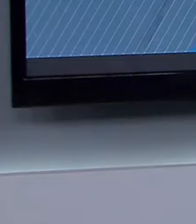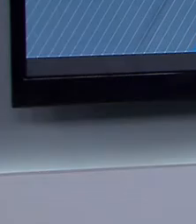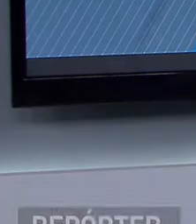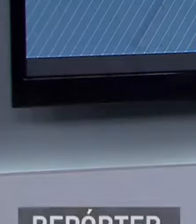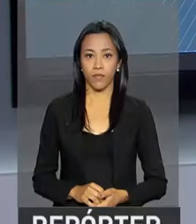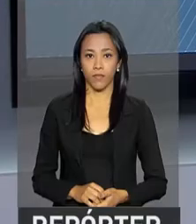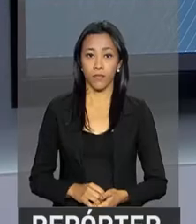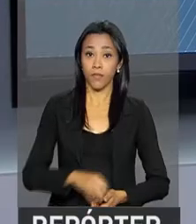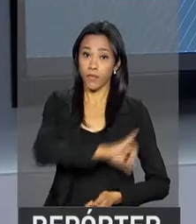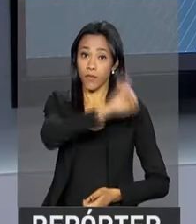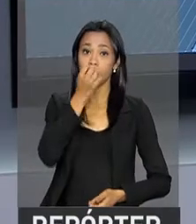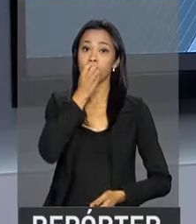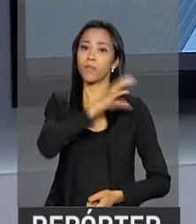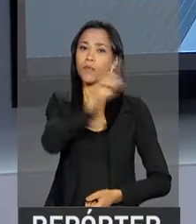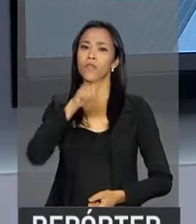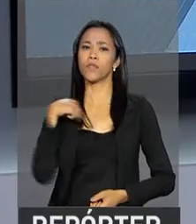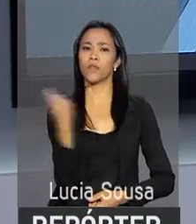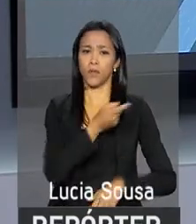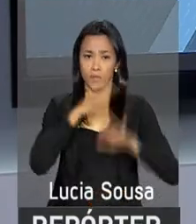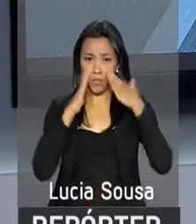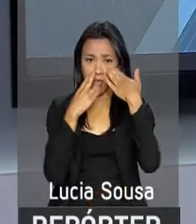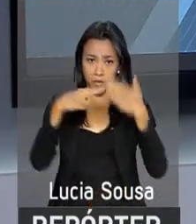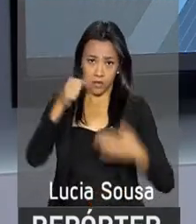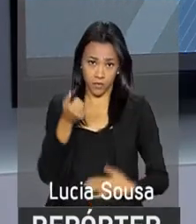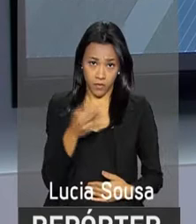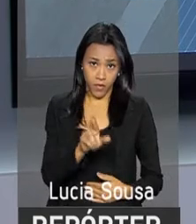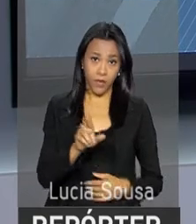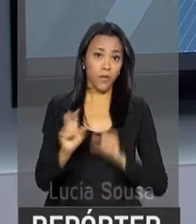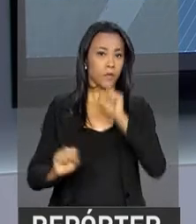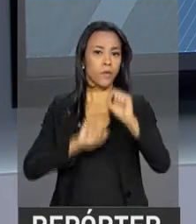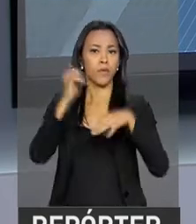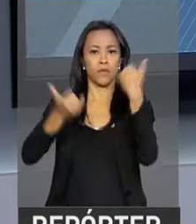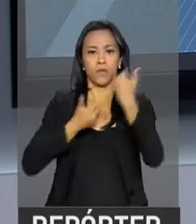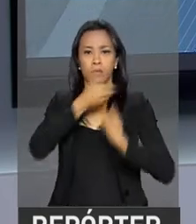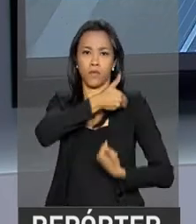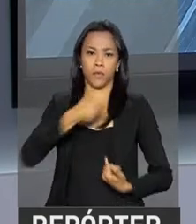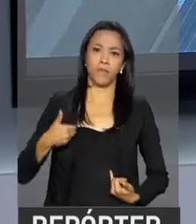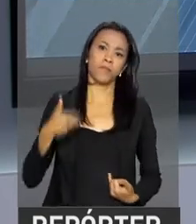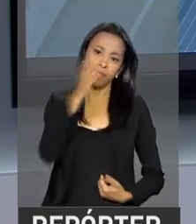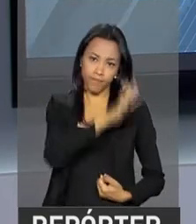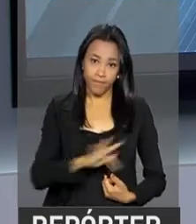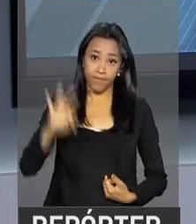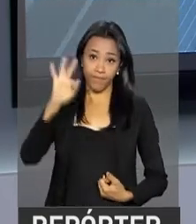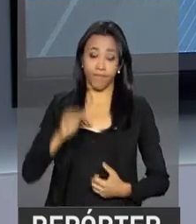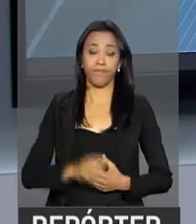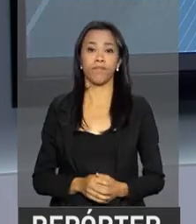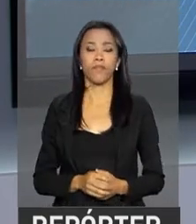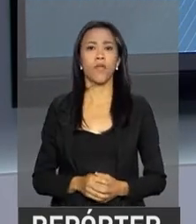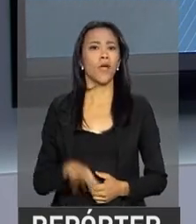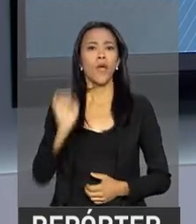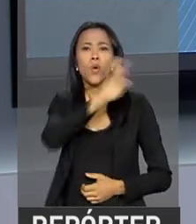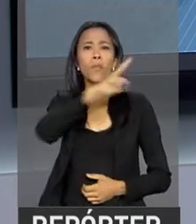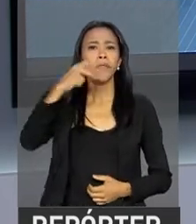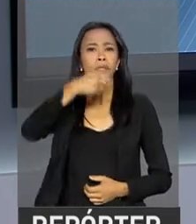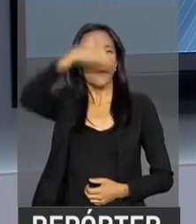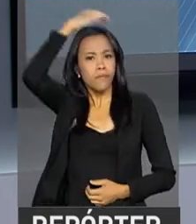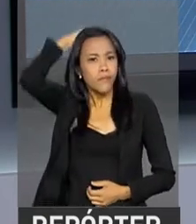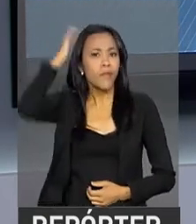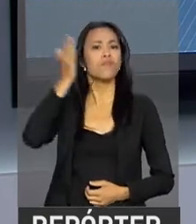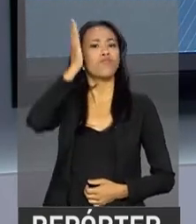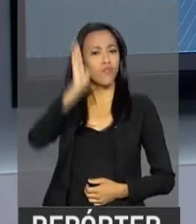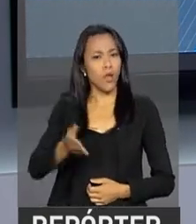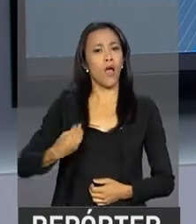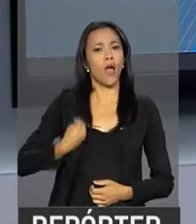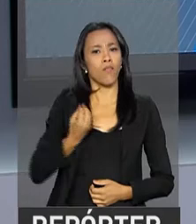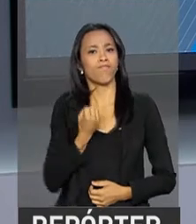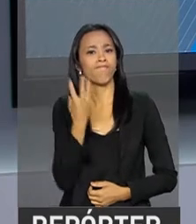olá bom dia estamos de volta com o repórter nbr as notícias do governo federal o presidente michel teve já